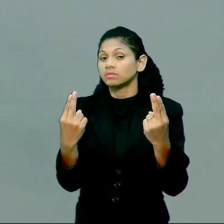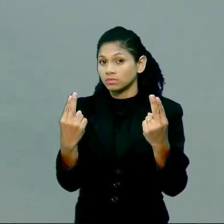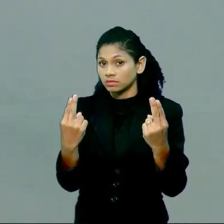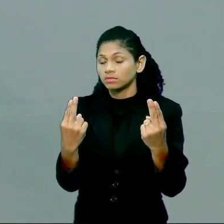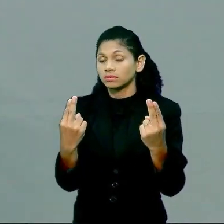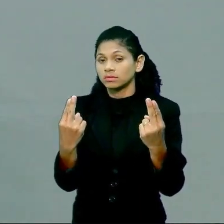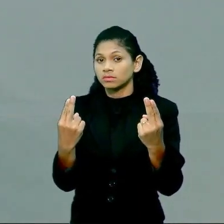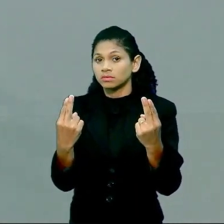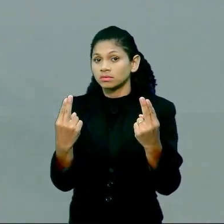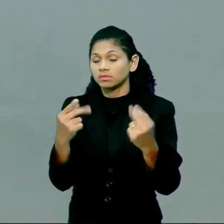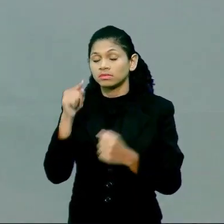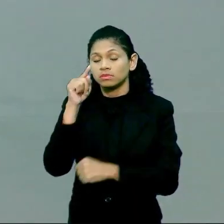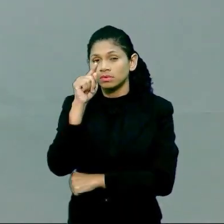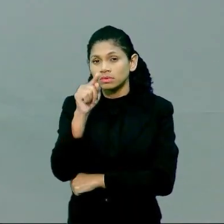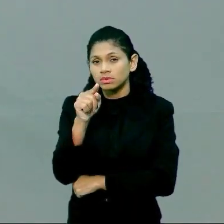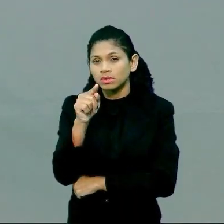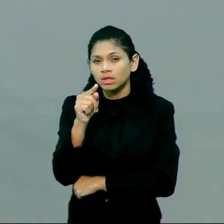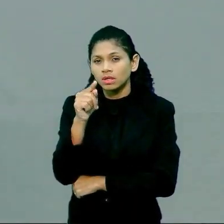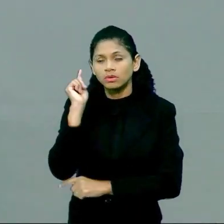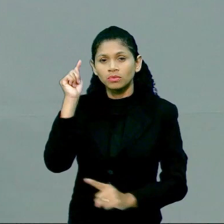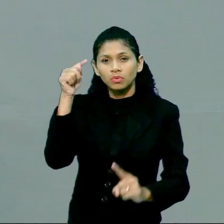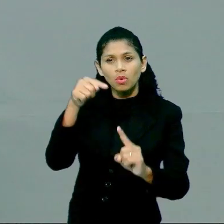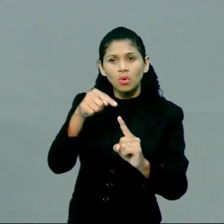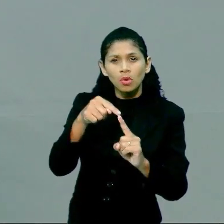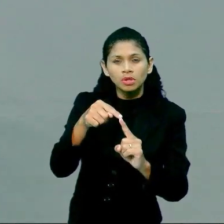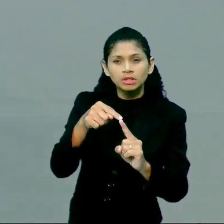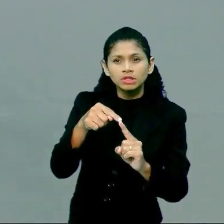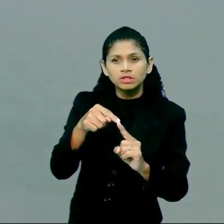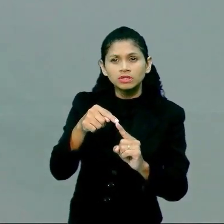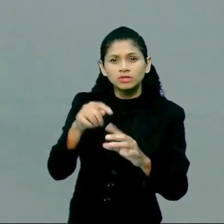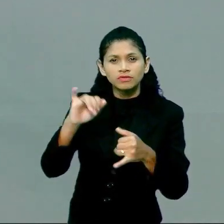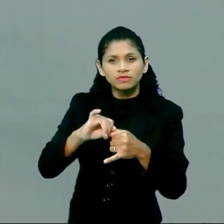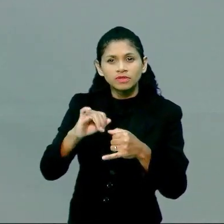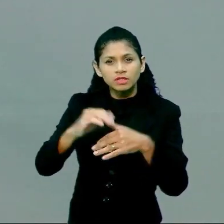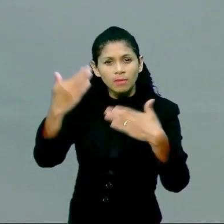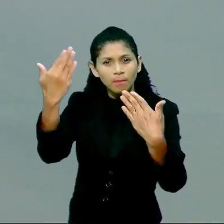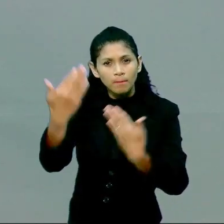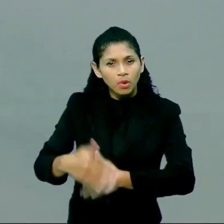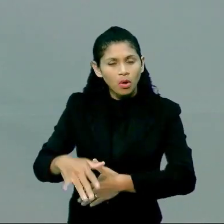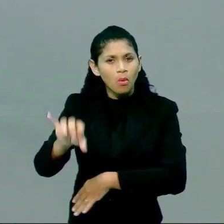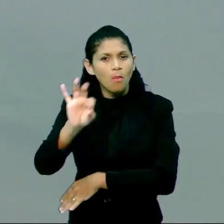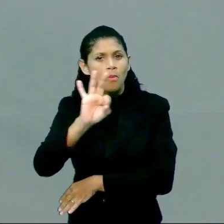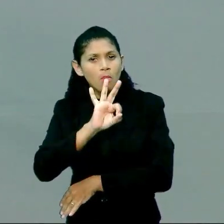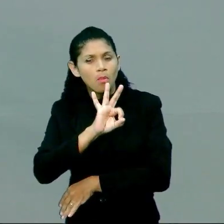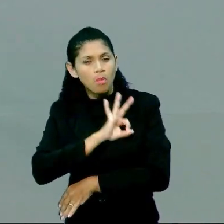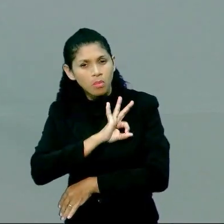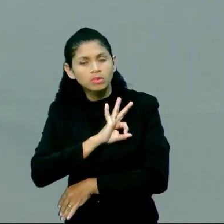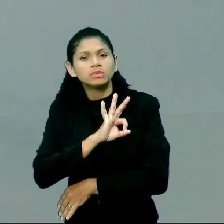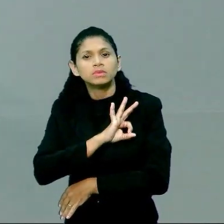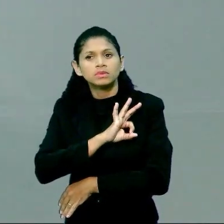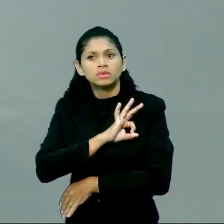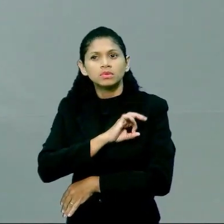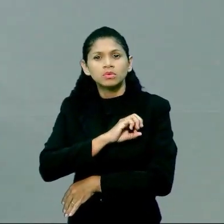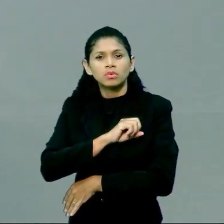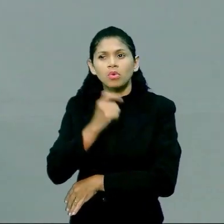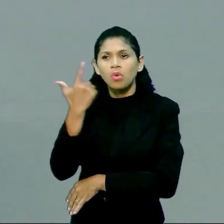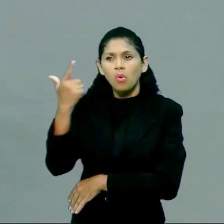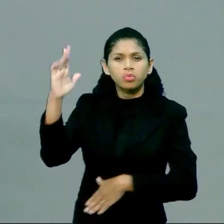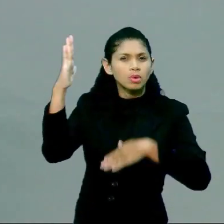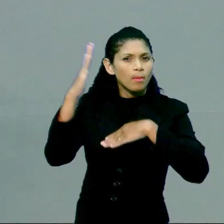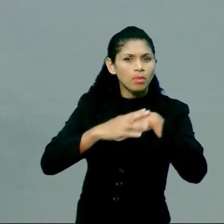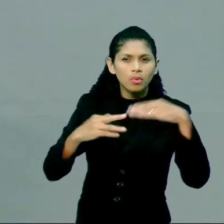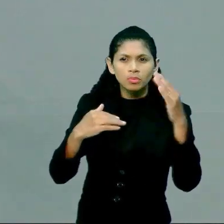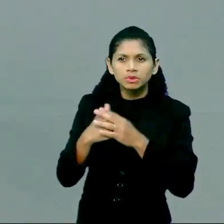gramatiqueiros, você aí que tem o objetivo de ser policial, de ser alguma outra função, né, que ser da área da